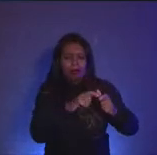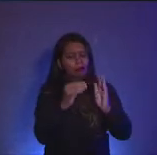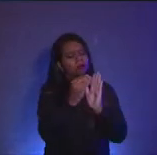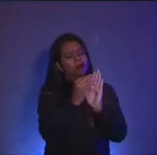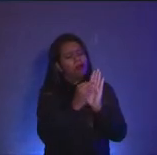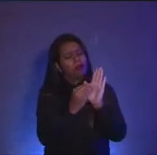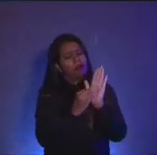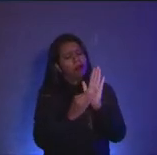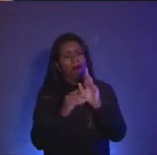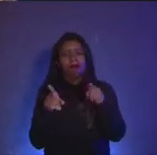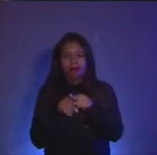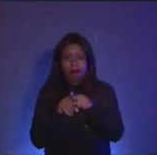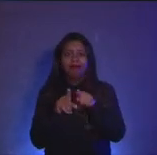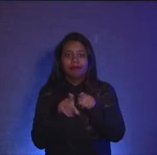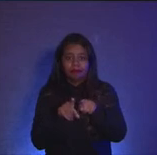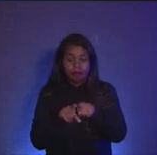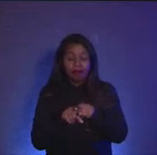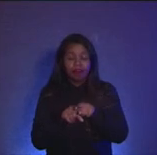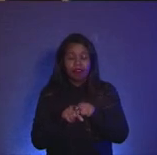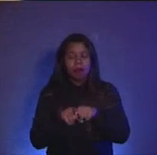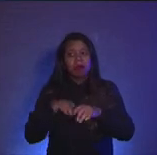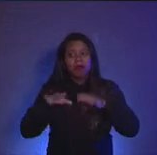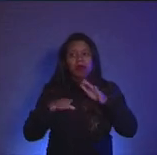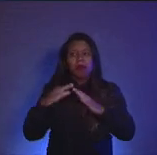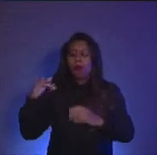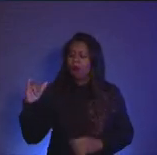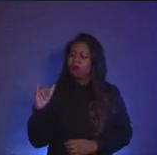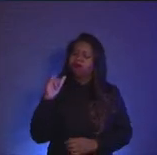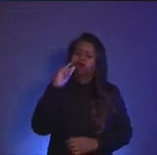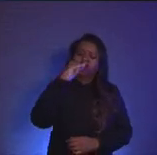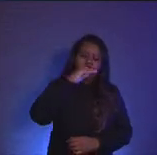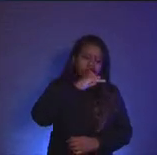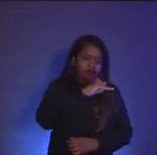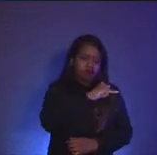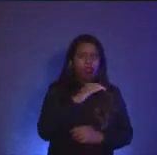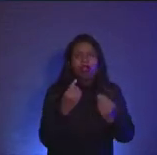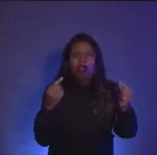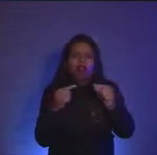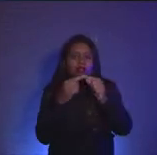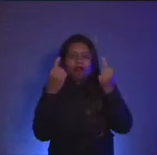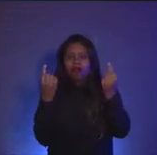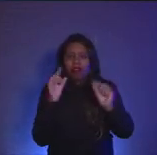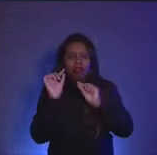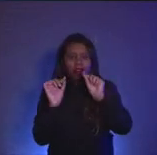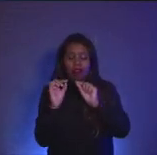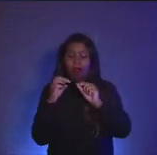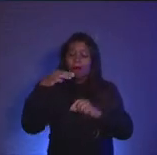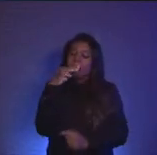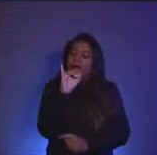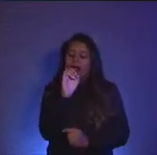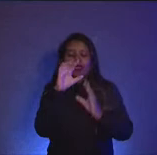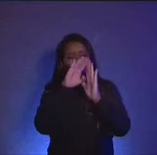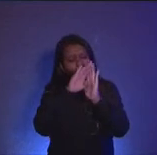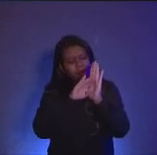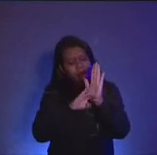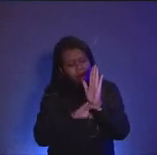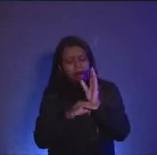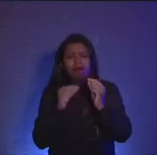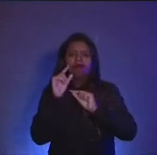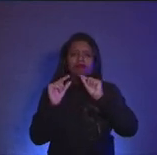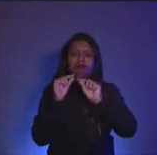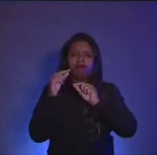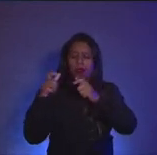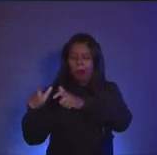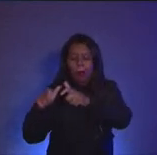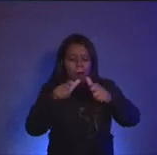aos demais, e os municípios que tiveram voos rasos, né? Então, a gente fez também uma metáfora visual com as camadas da atmosfera. Então, assim,